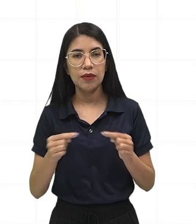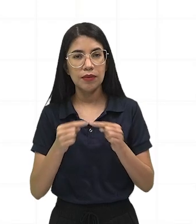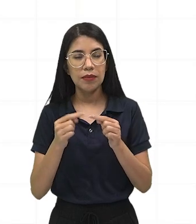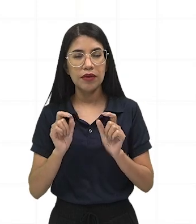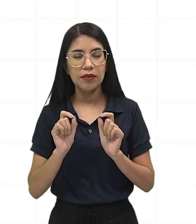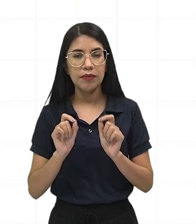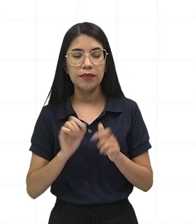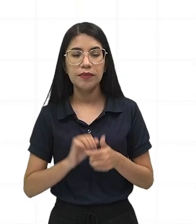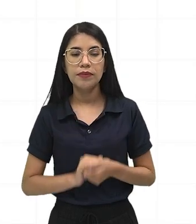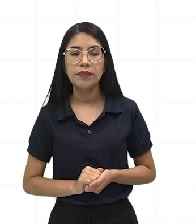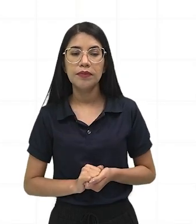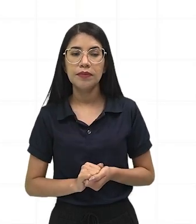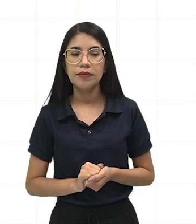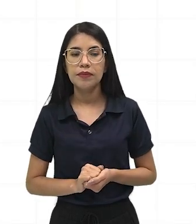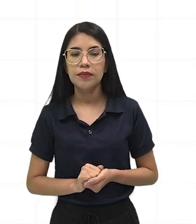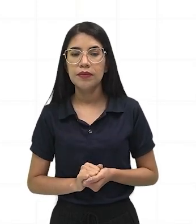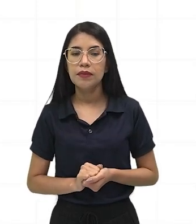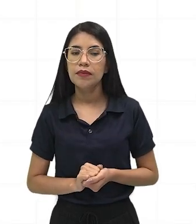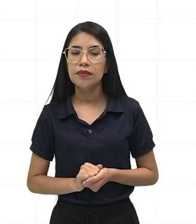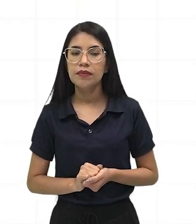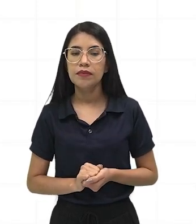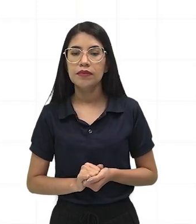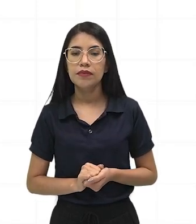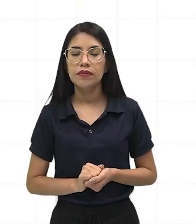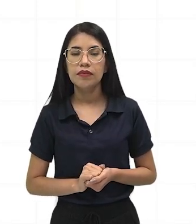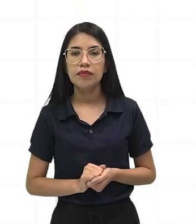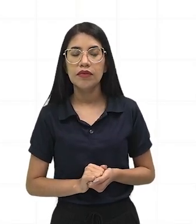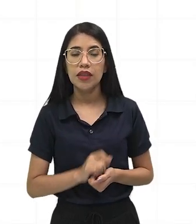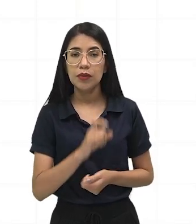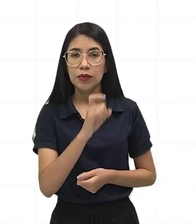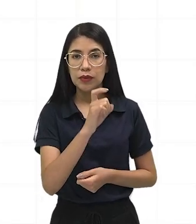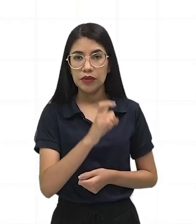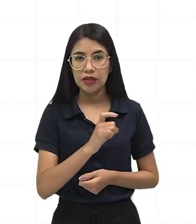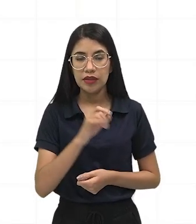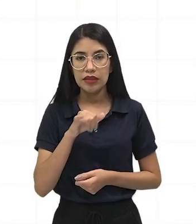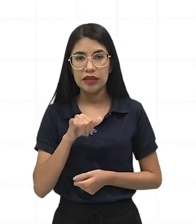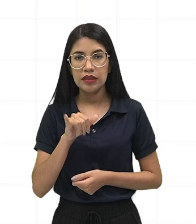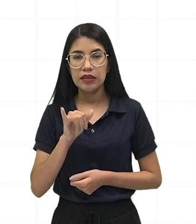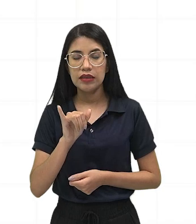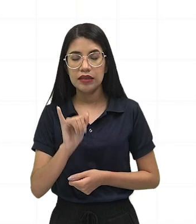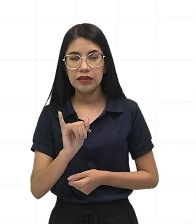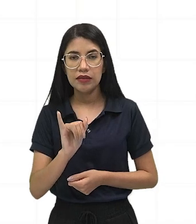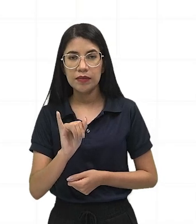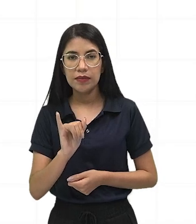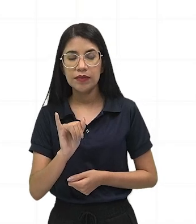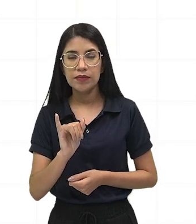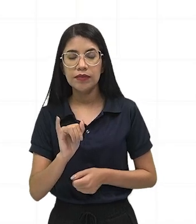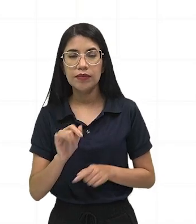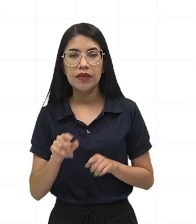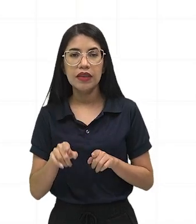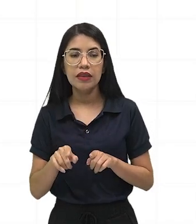proporcionais. Temos aqui as grandezas x e y, né?